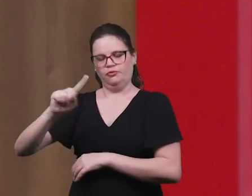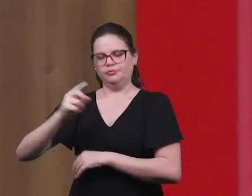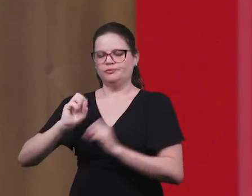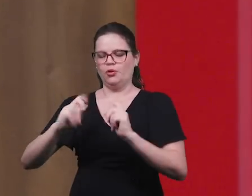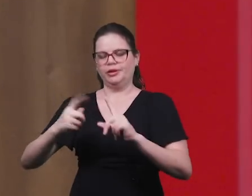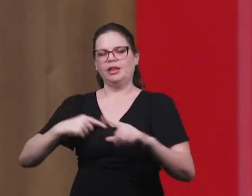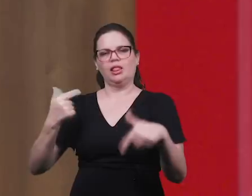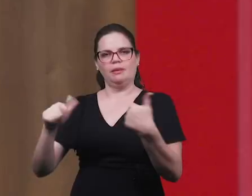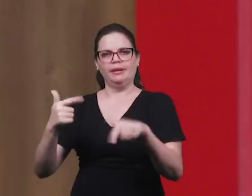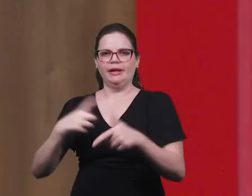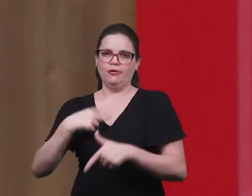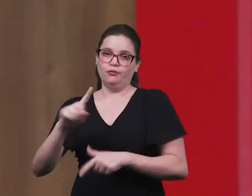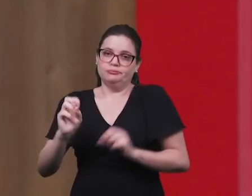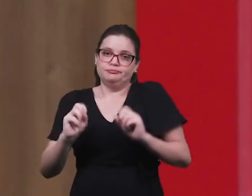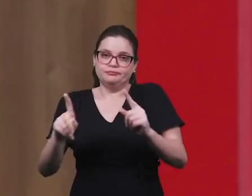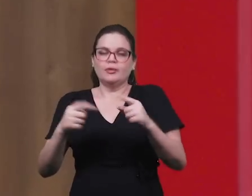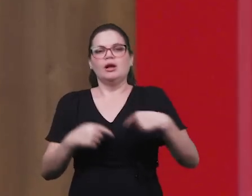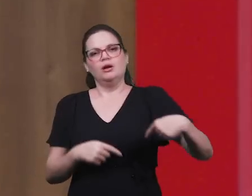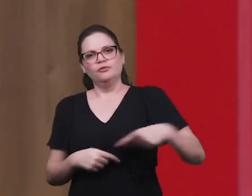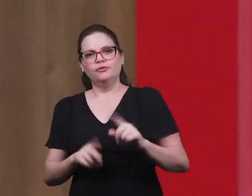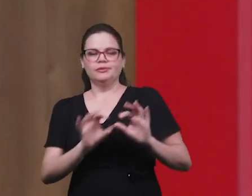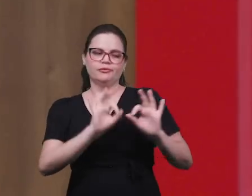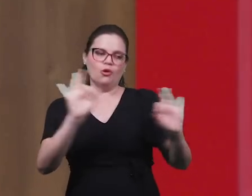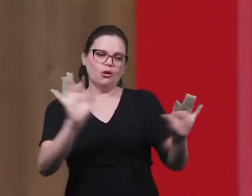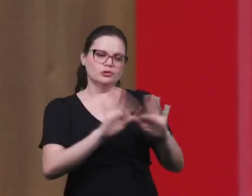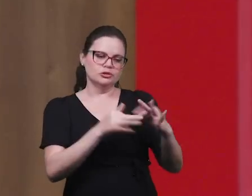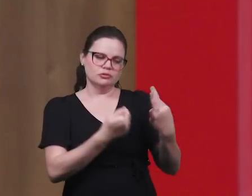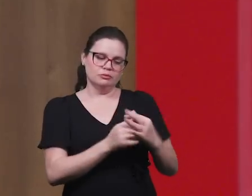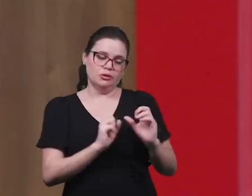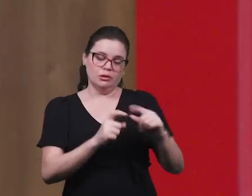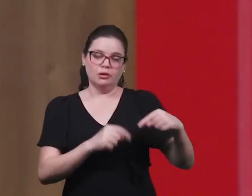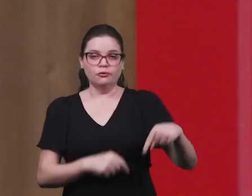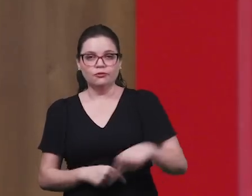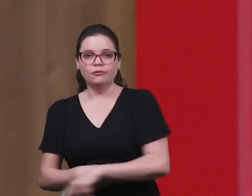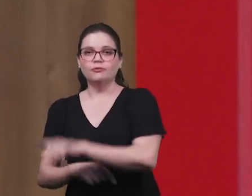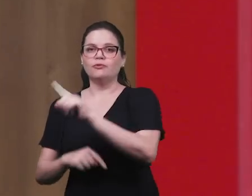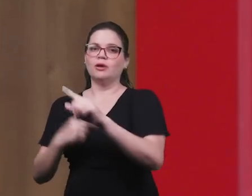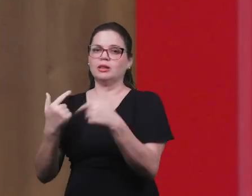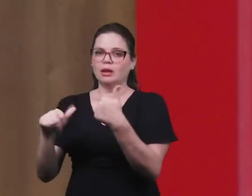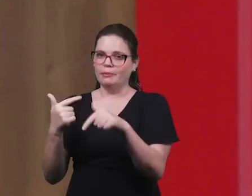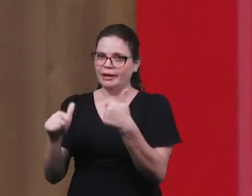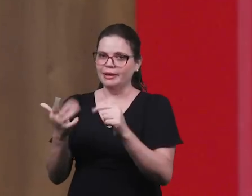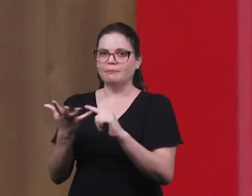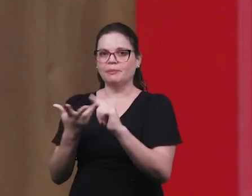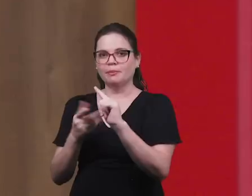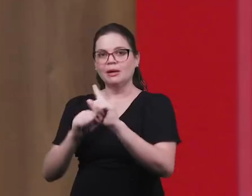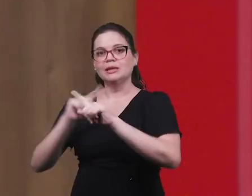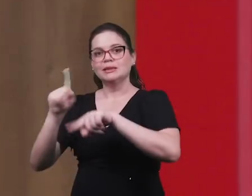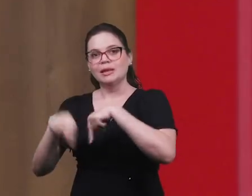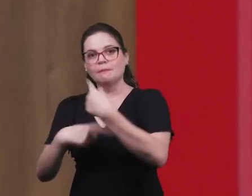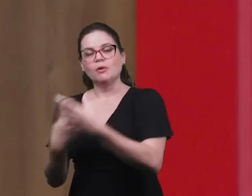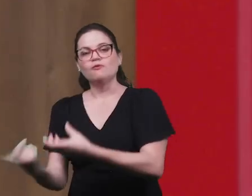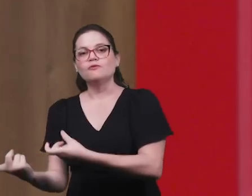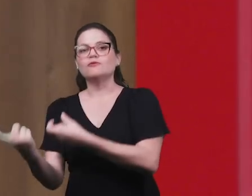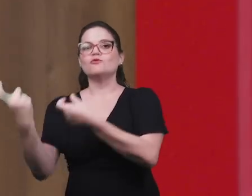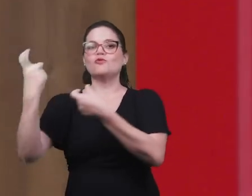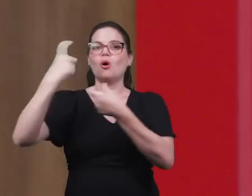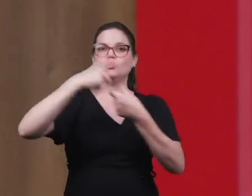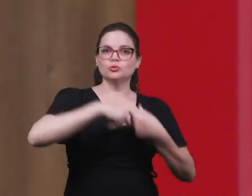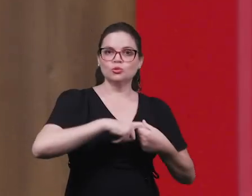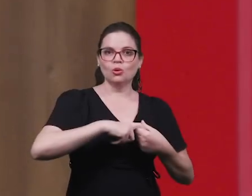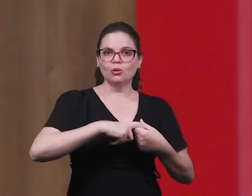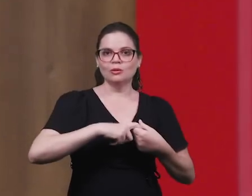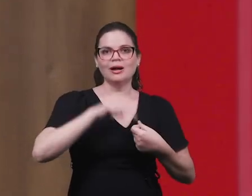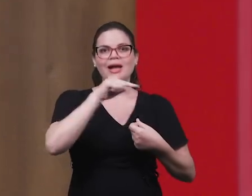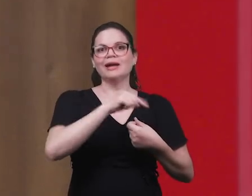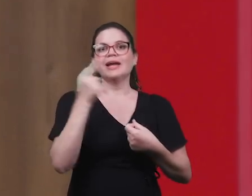foi, cumpriu aquela missão, afastou-se da família e tudo mais, e depois que ele voltou daquilo, graças àquela situação que ele passou,